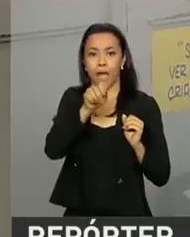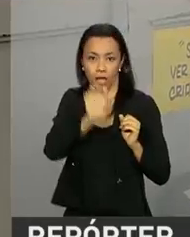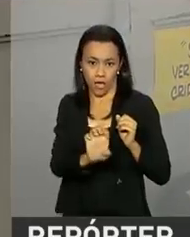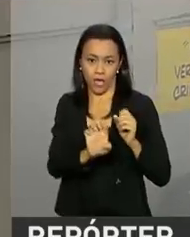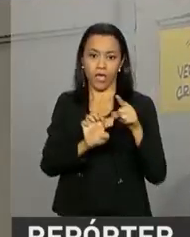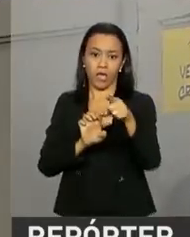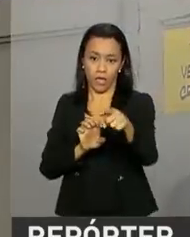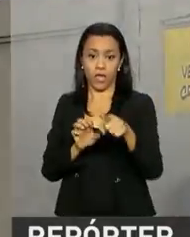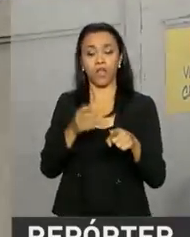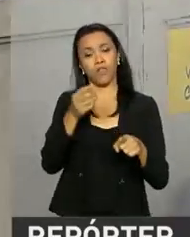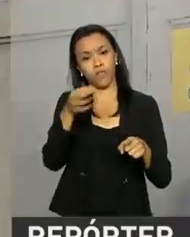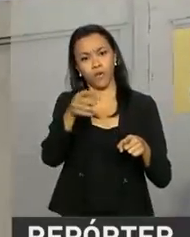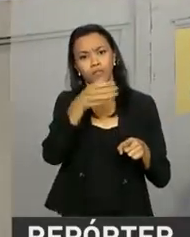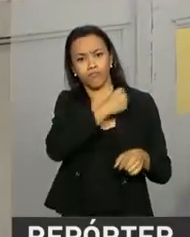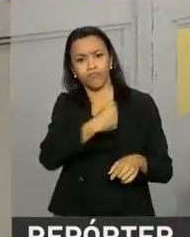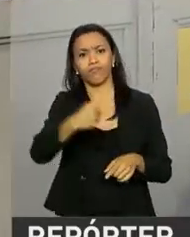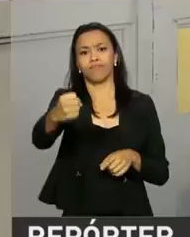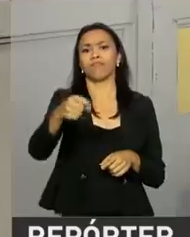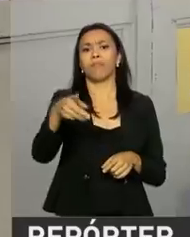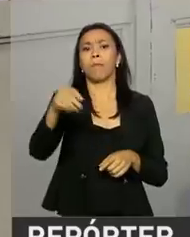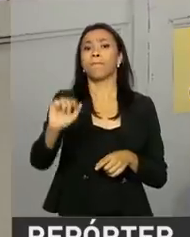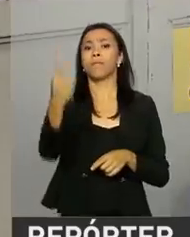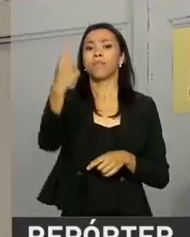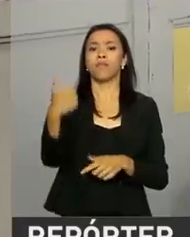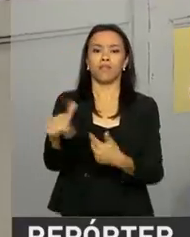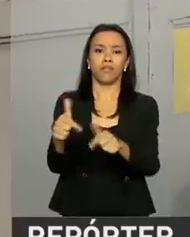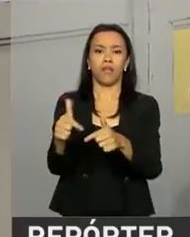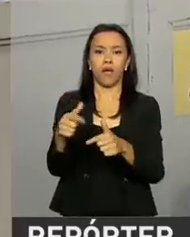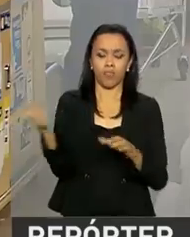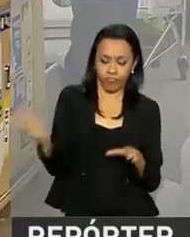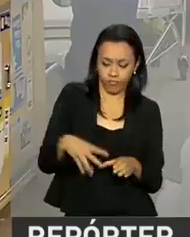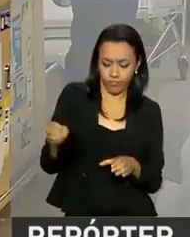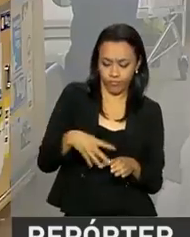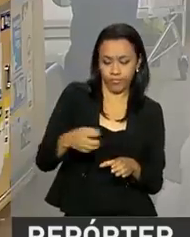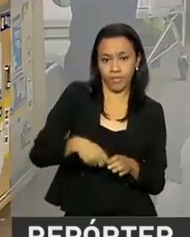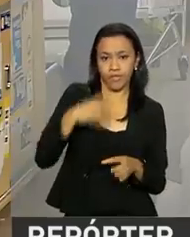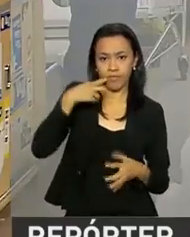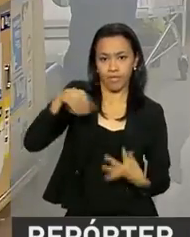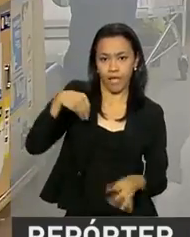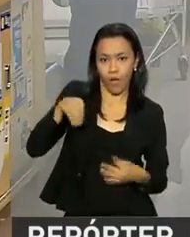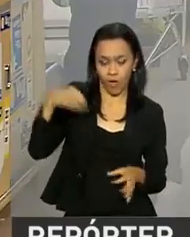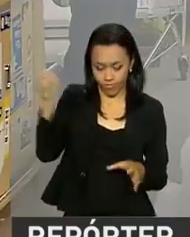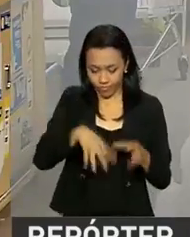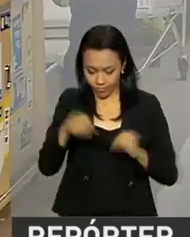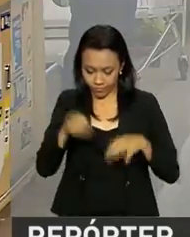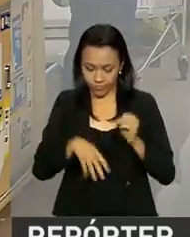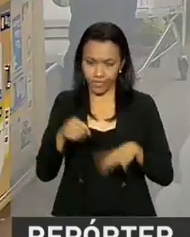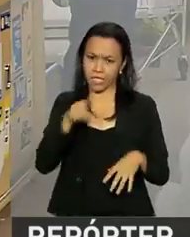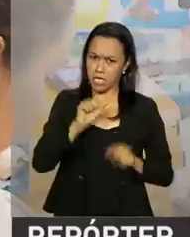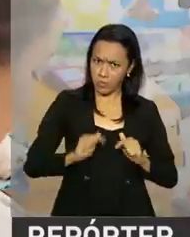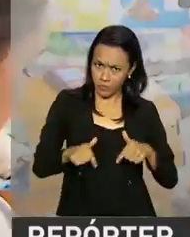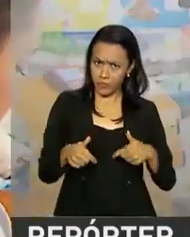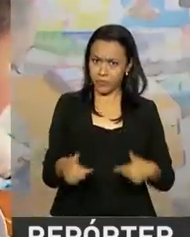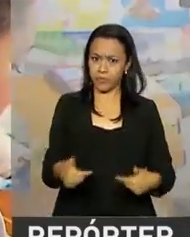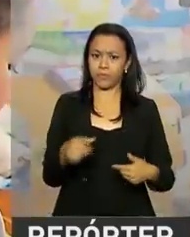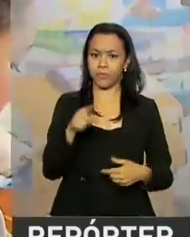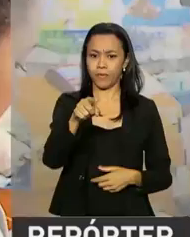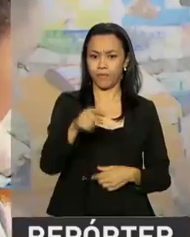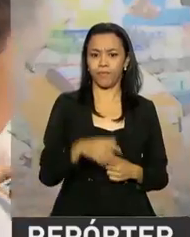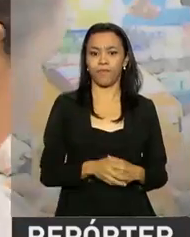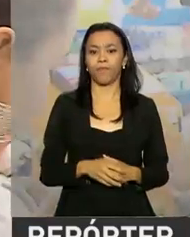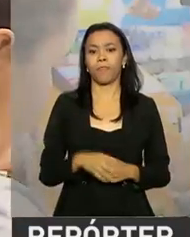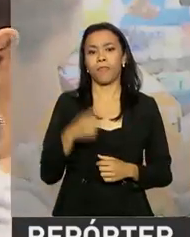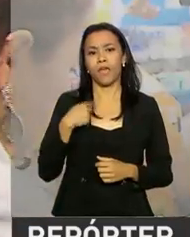o rapaz foi indicado para o seu primeiro emprego, empacotador, serviço que exerce com muita dedicação.